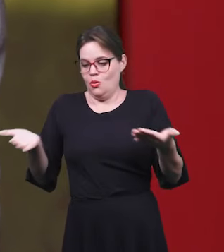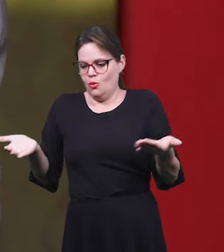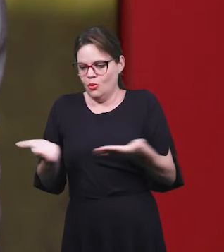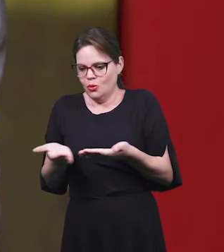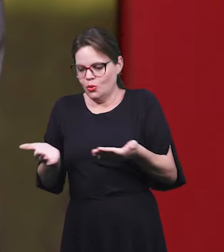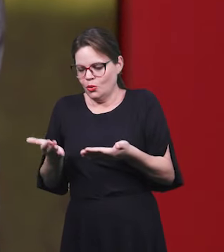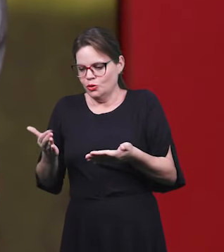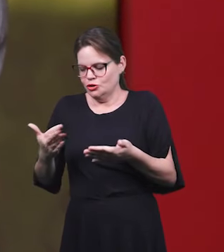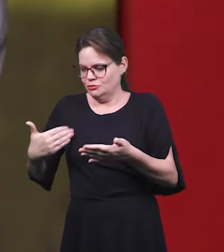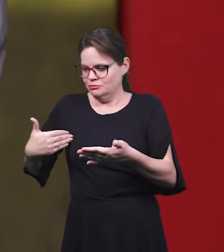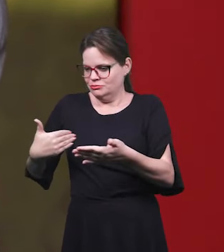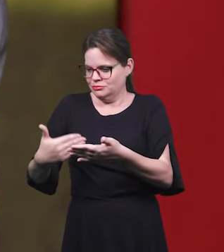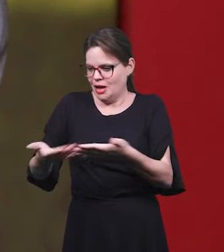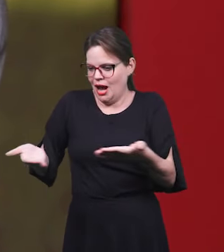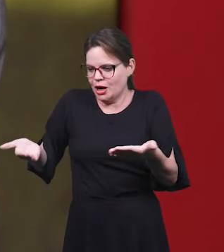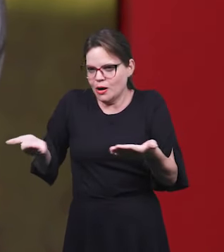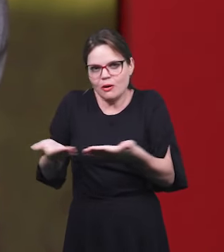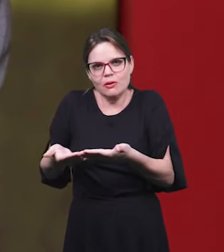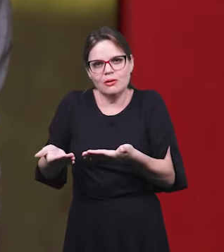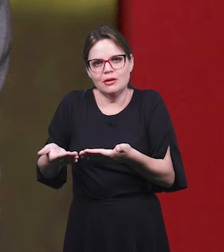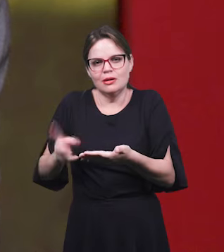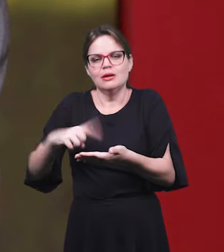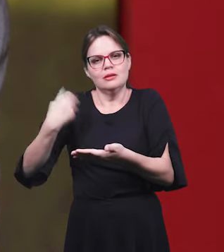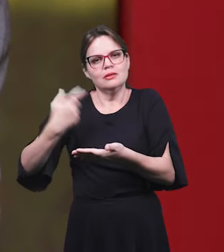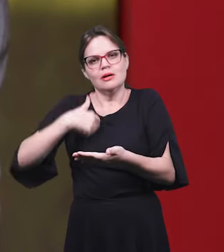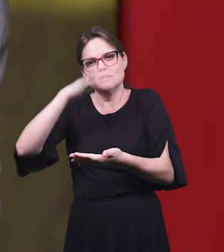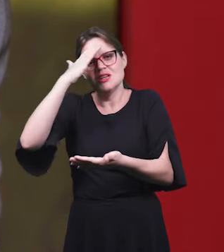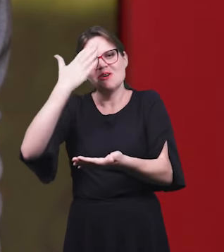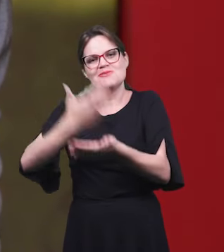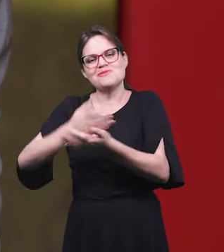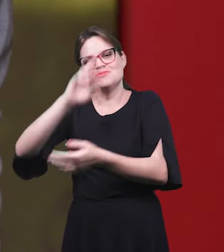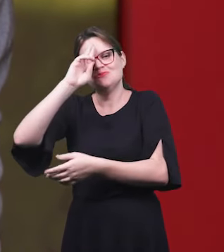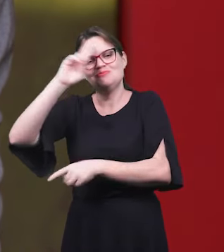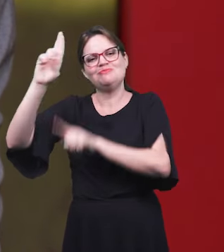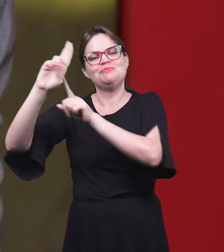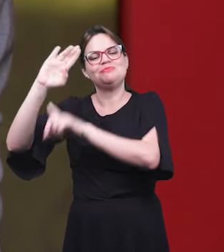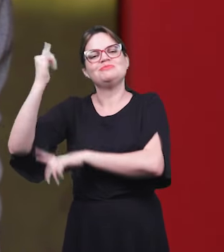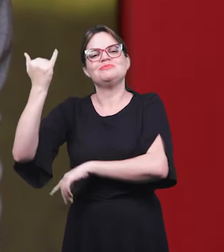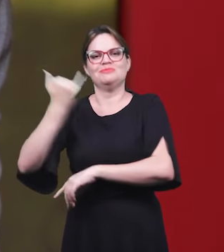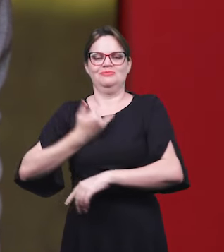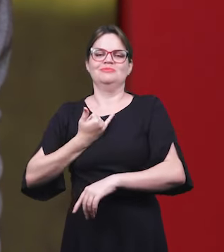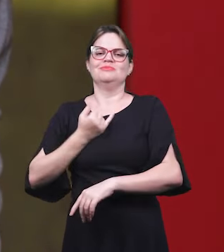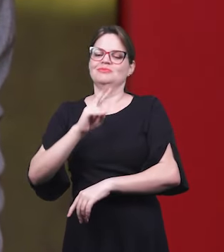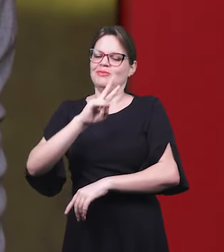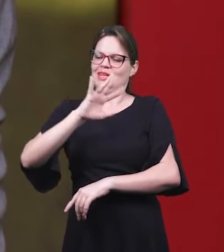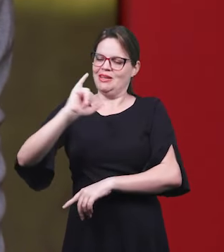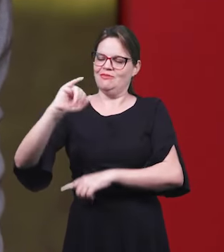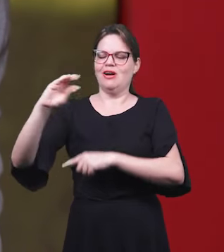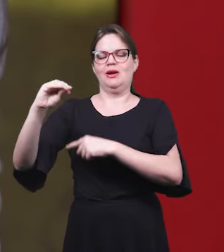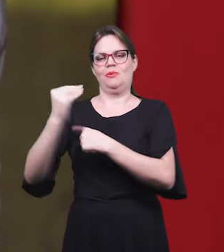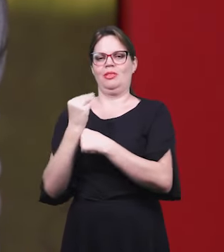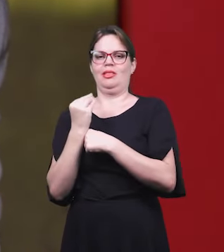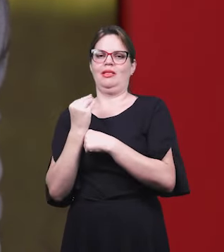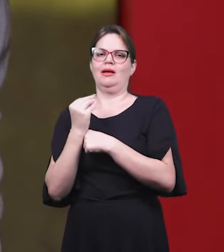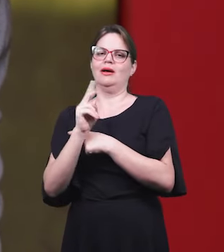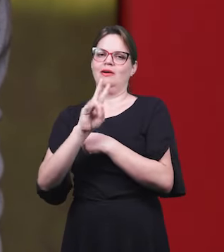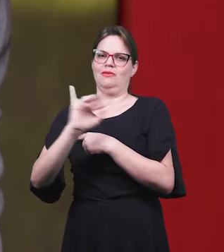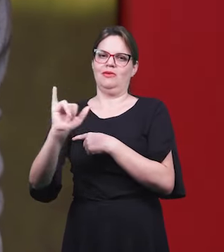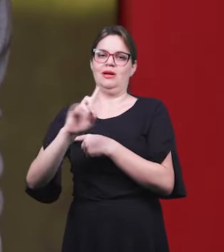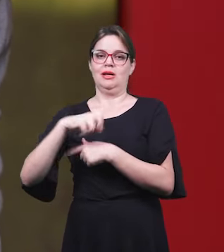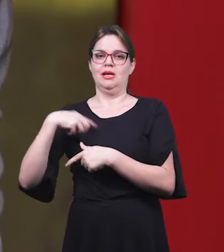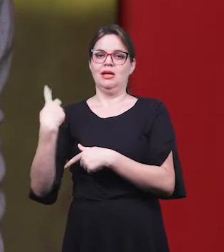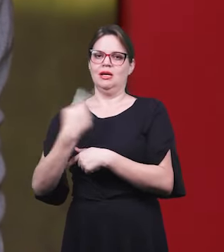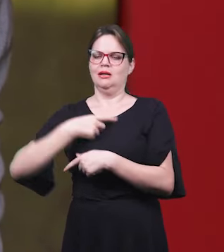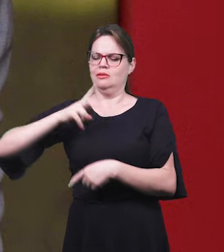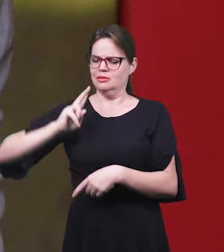nossos dias, né? Nós confiamos na palavra que o Senhor tem nos dado, que vai nos preservar, que